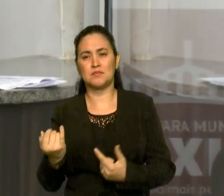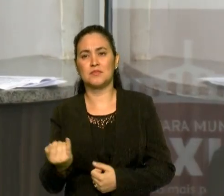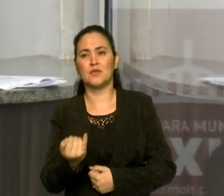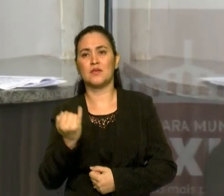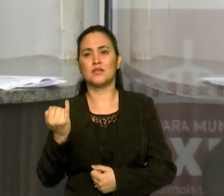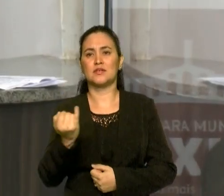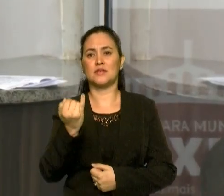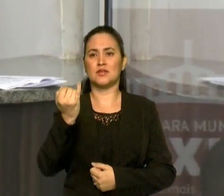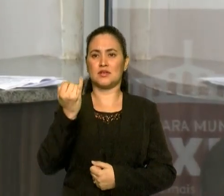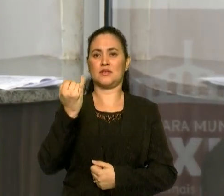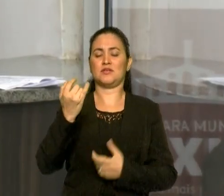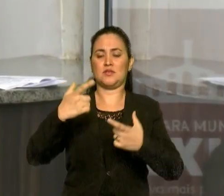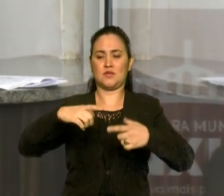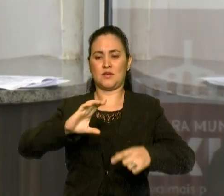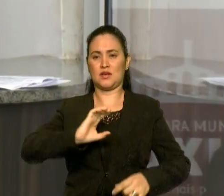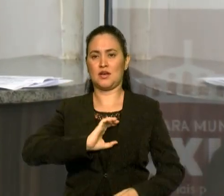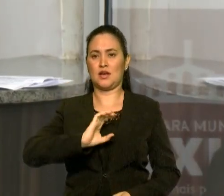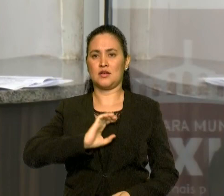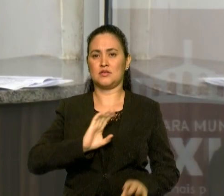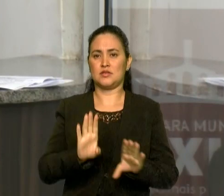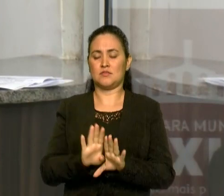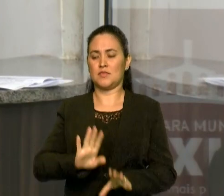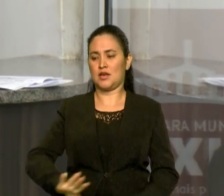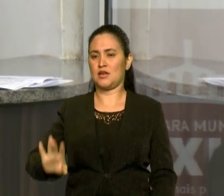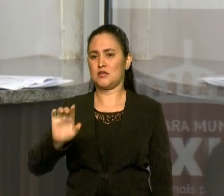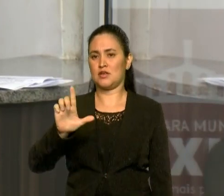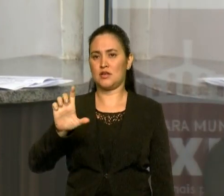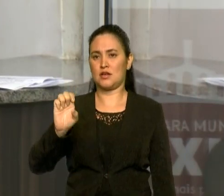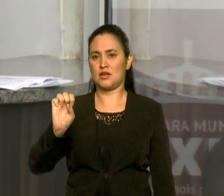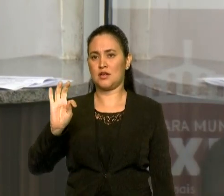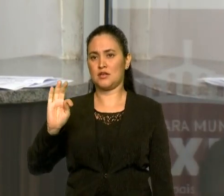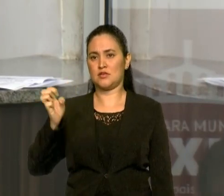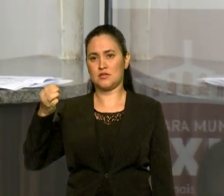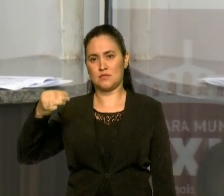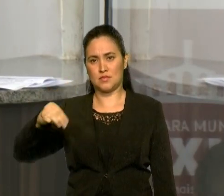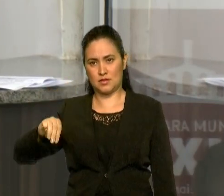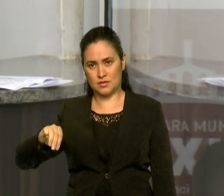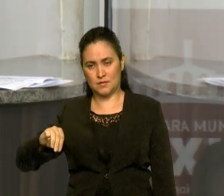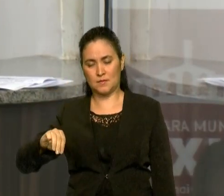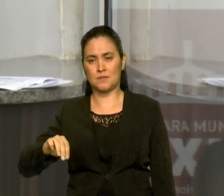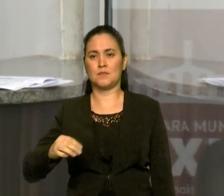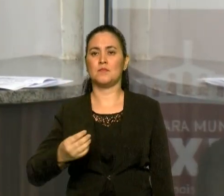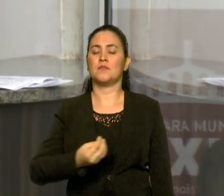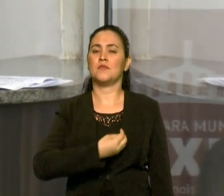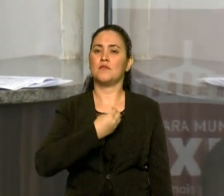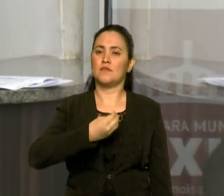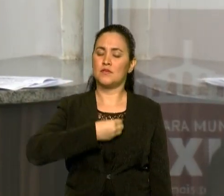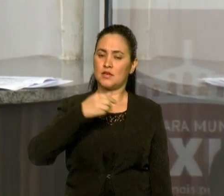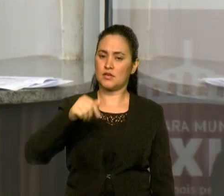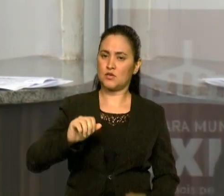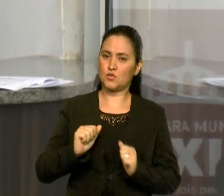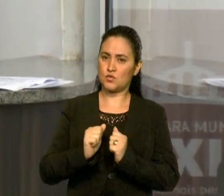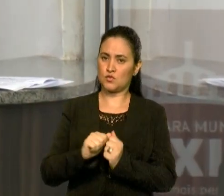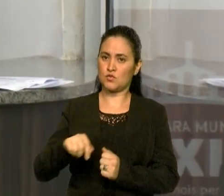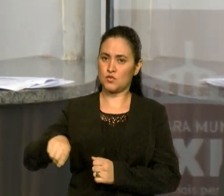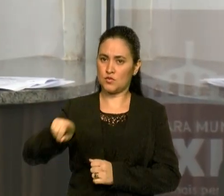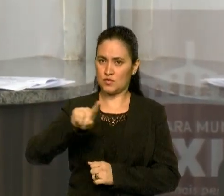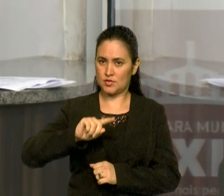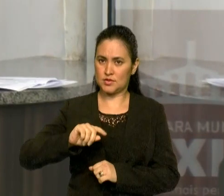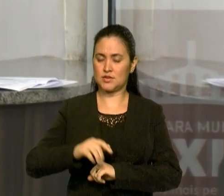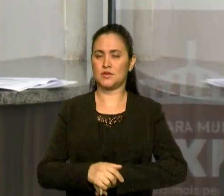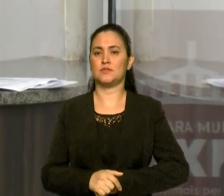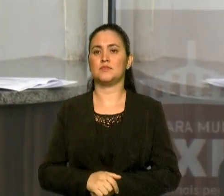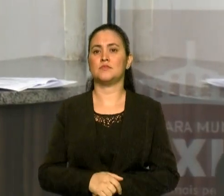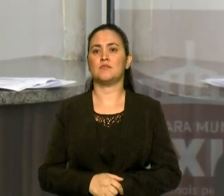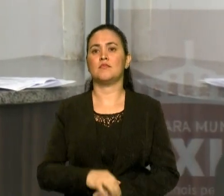para Caxias e para o nosso leste maranhense, que é estar aqui com todos vocês. E como bem a